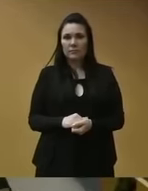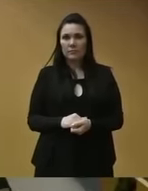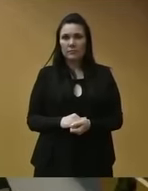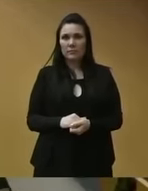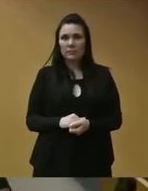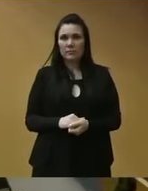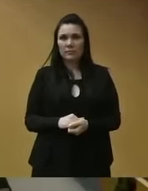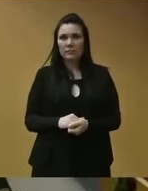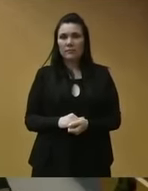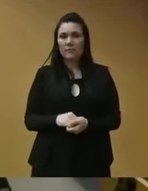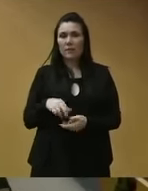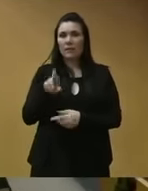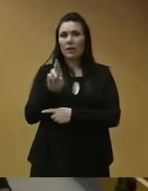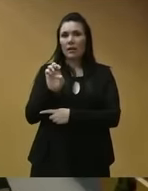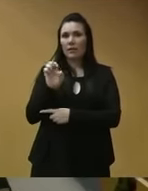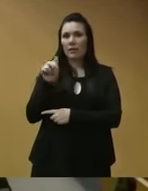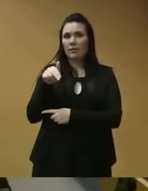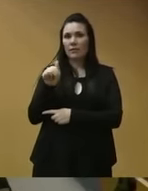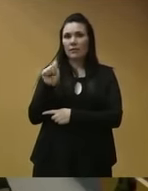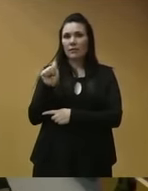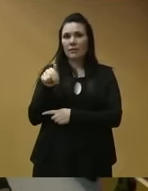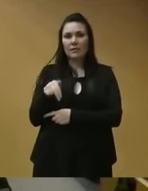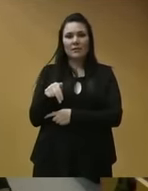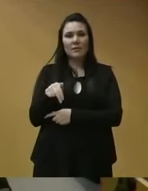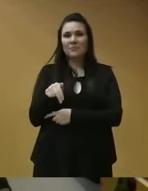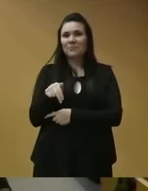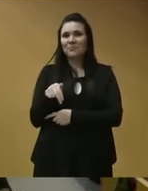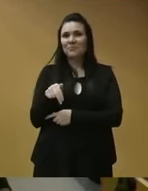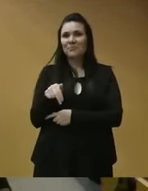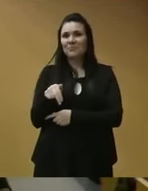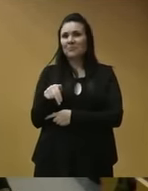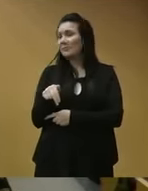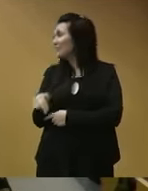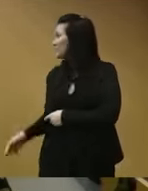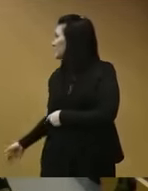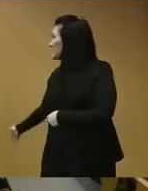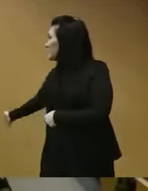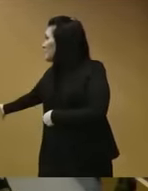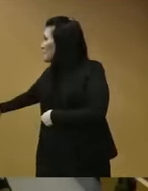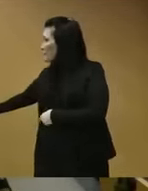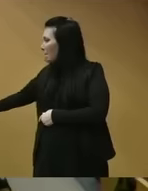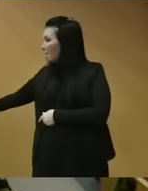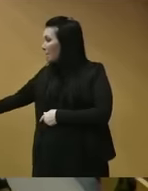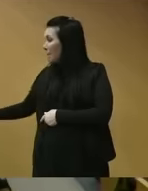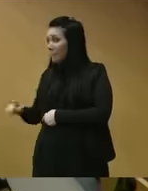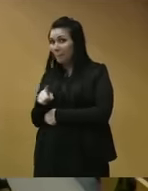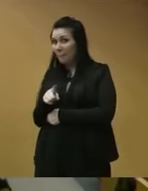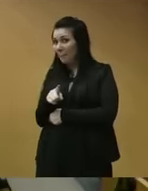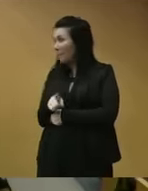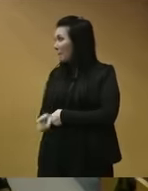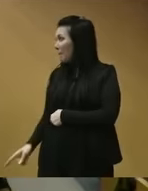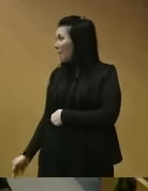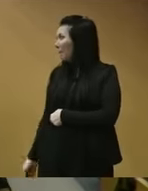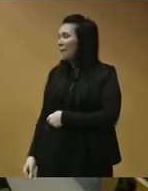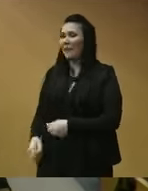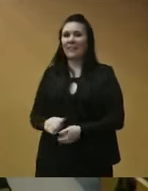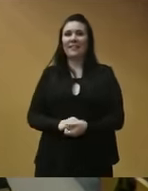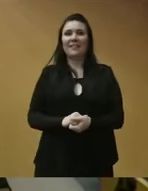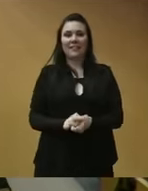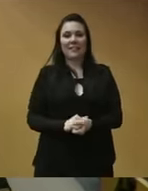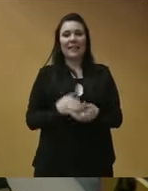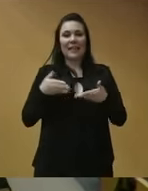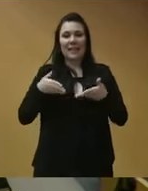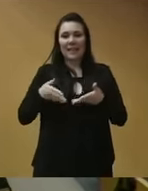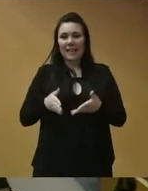Renan Pereira de Souza, filho de Albino Brende Souza e Adiene dos Santos Pereira, natural